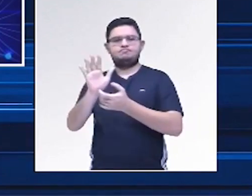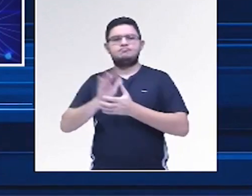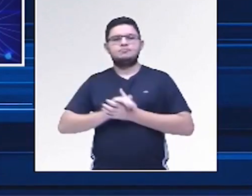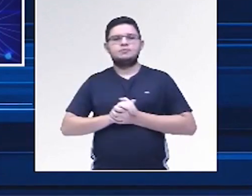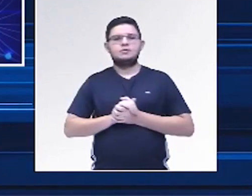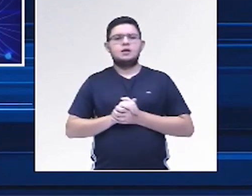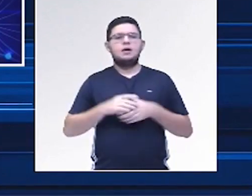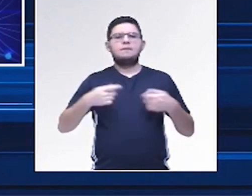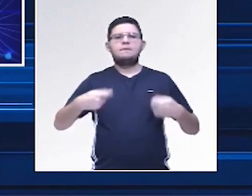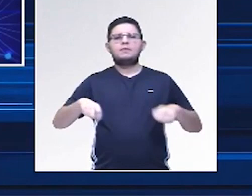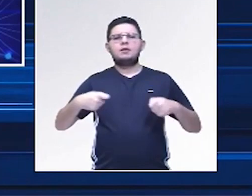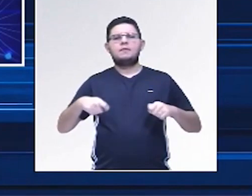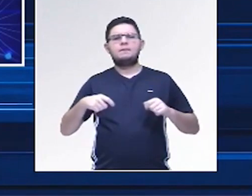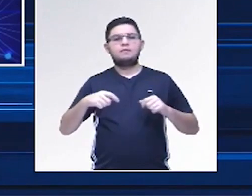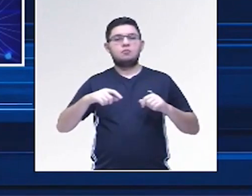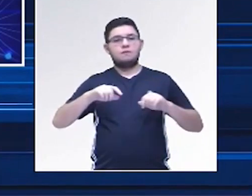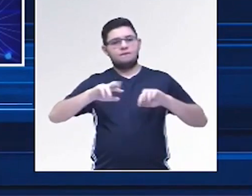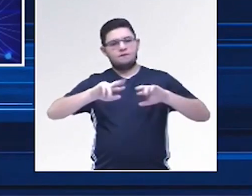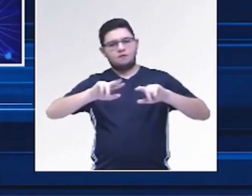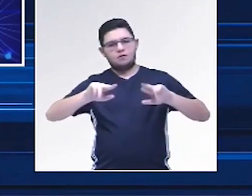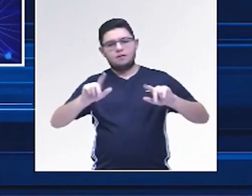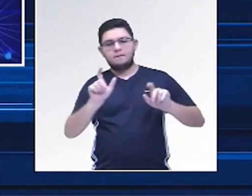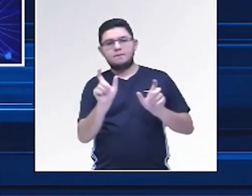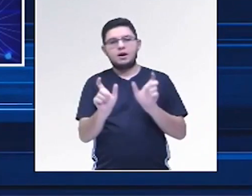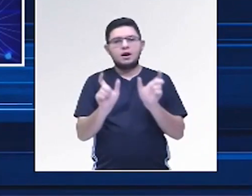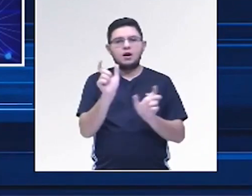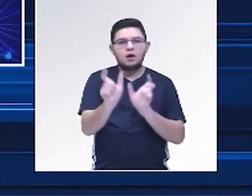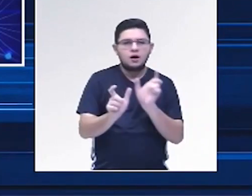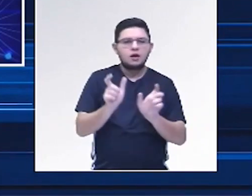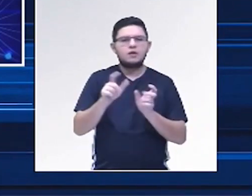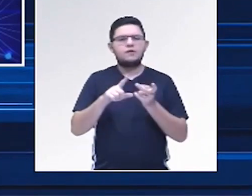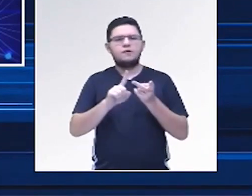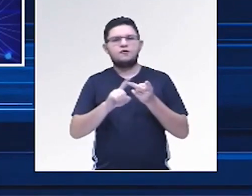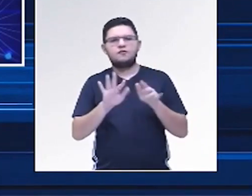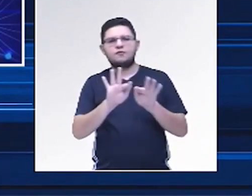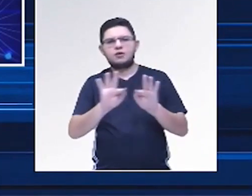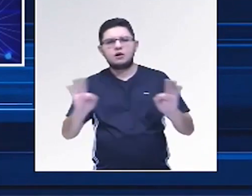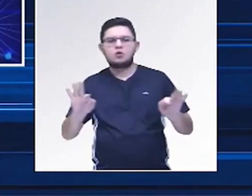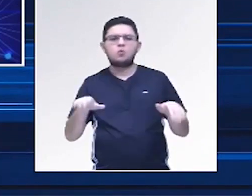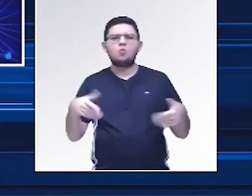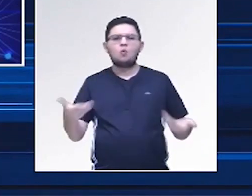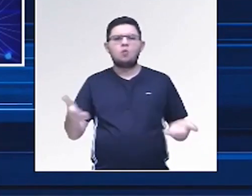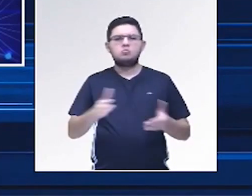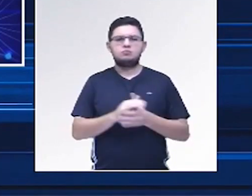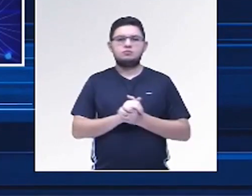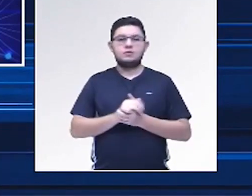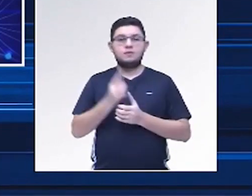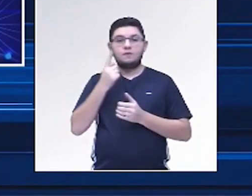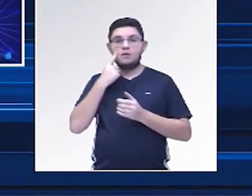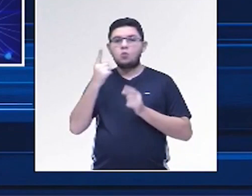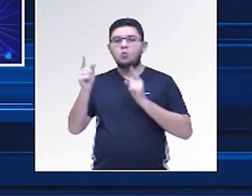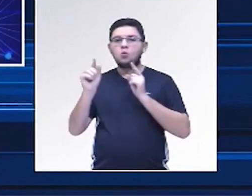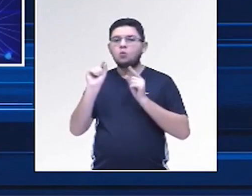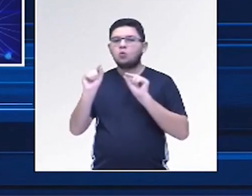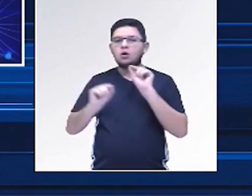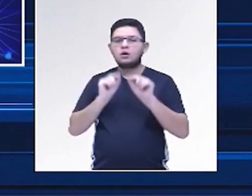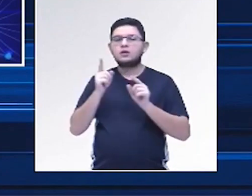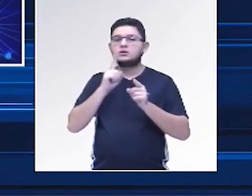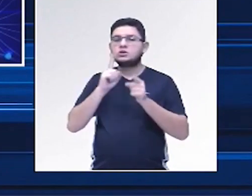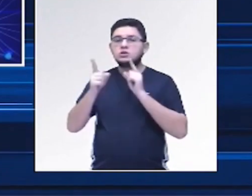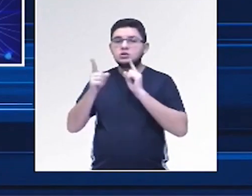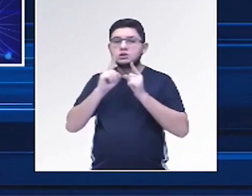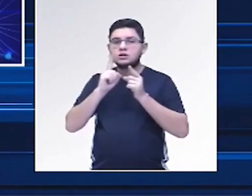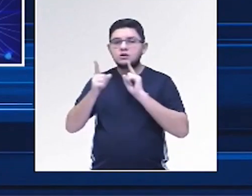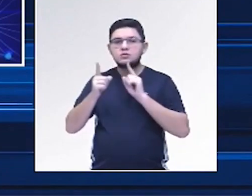as palavras que a gente precisa utilizar? As frases, certo? Então, vocês vão ver uma sequência de diálogos. São 4 diálogos entre